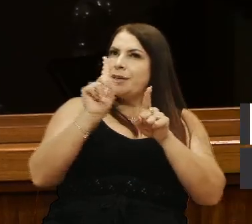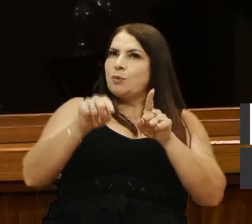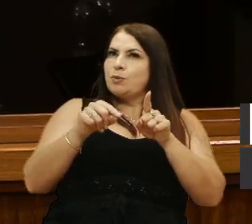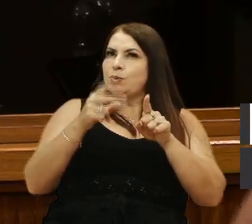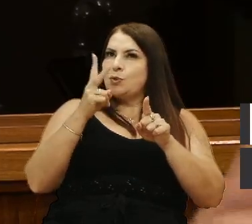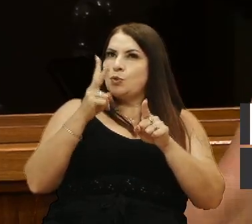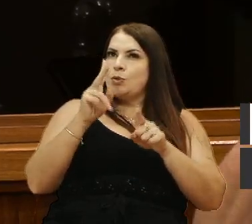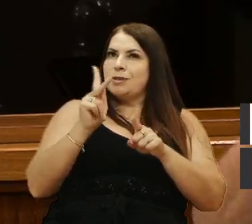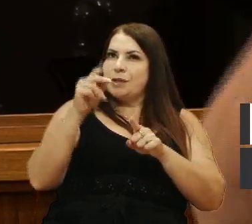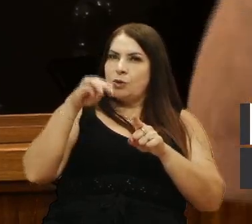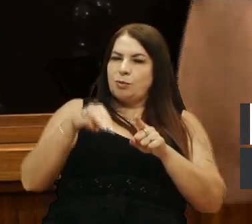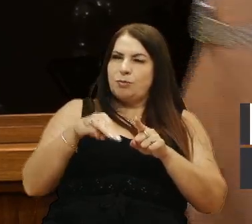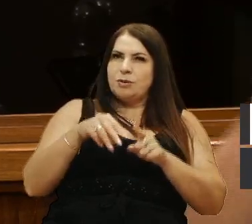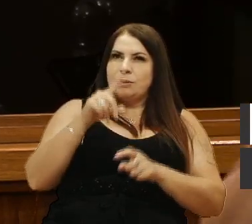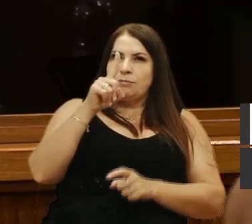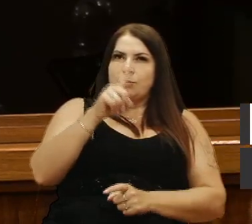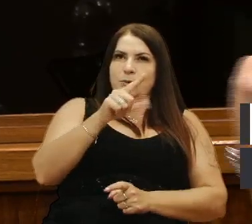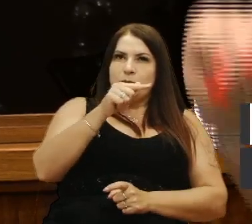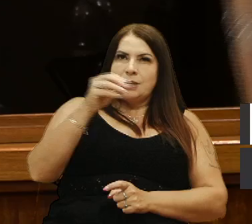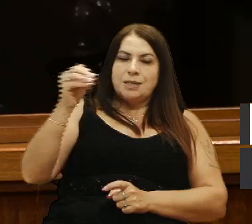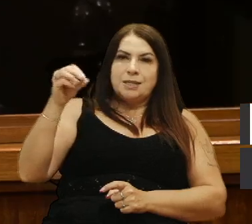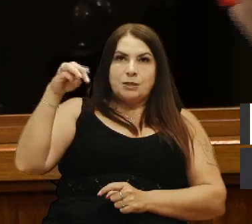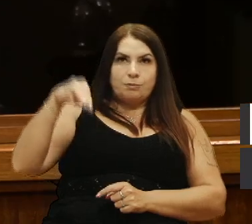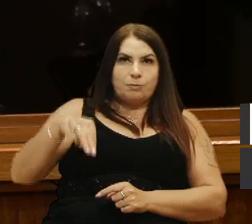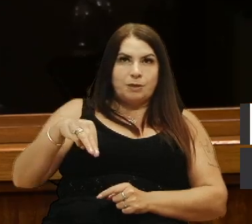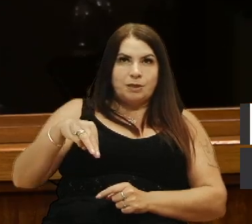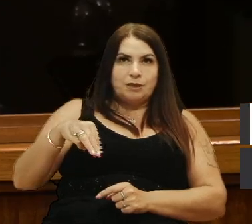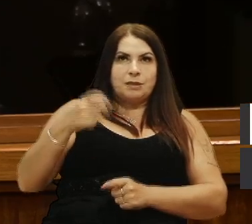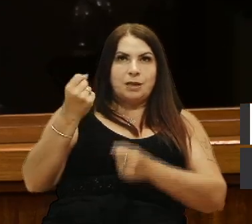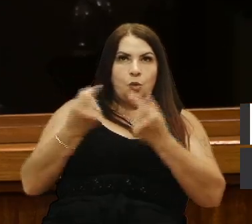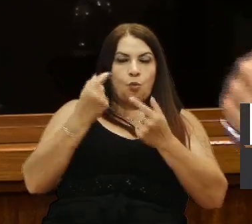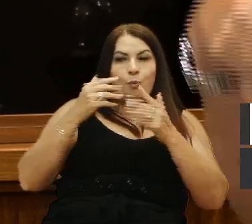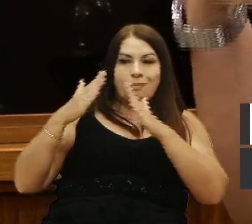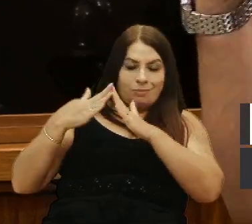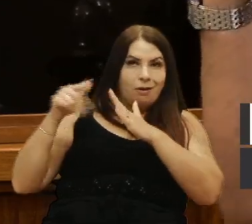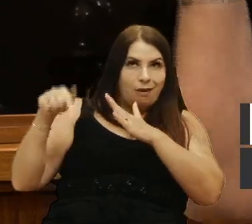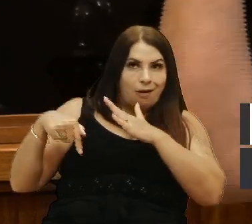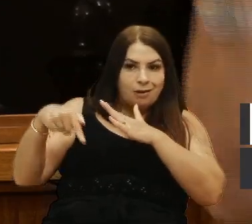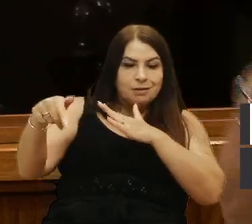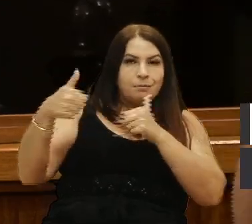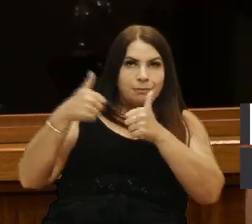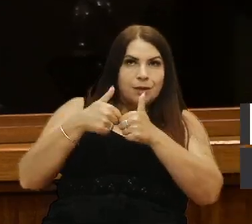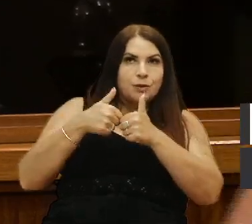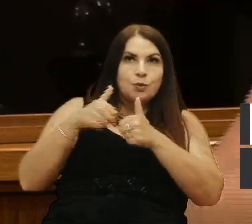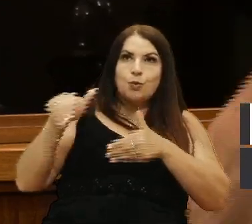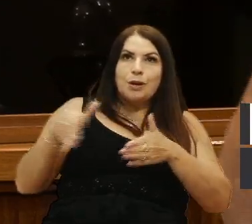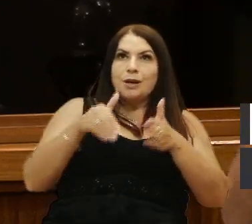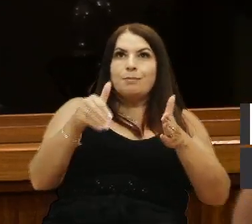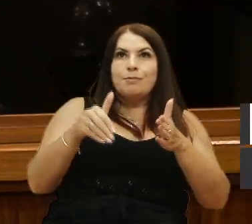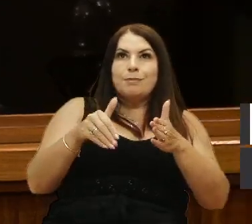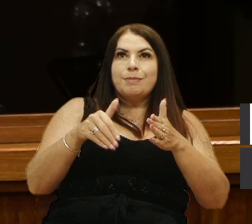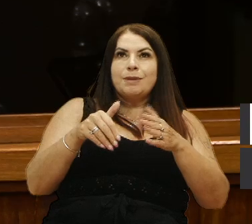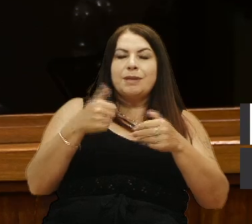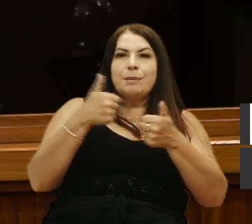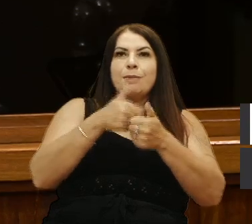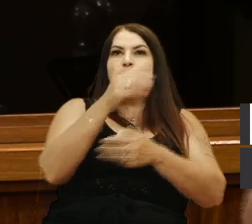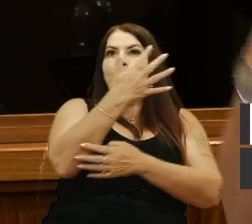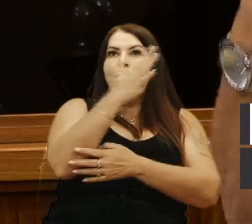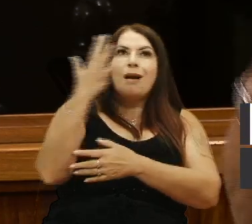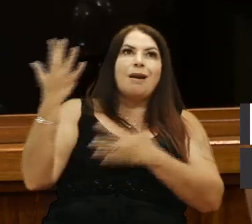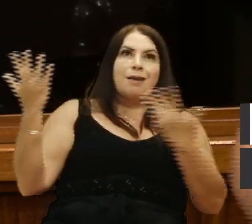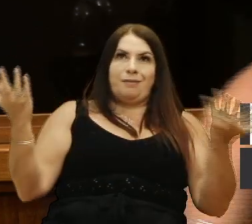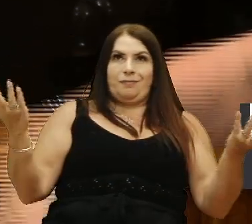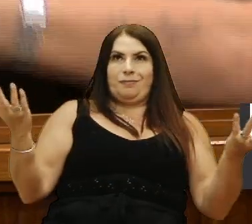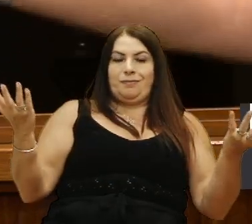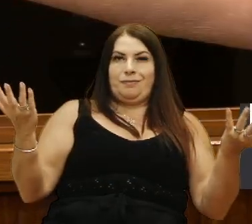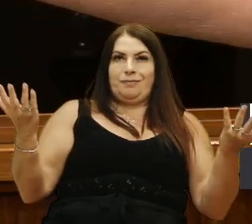2 quilômetros, é 1.700 metros, como tem algumas casas, o caminho é pelo meio do mato.